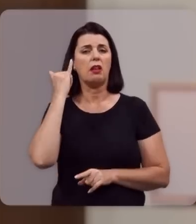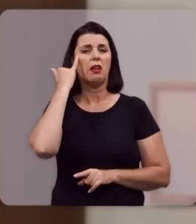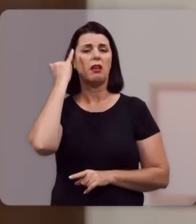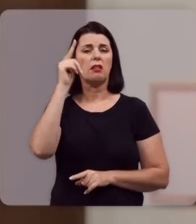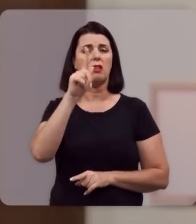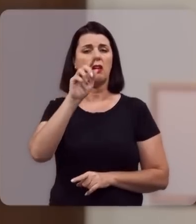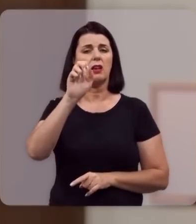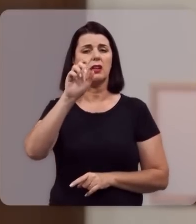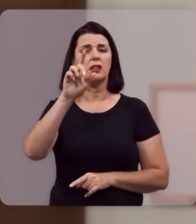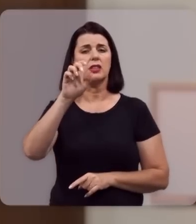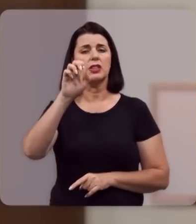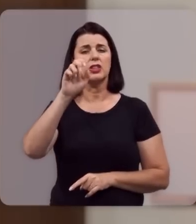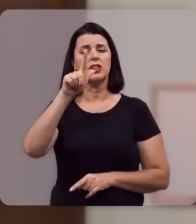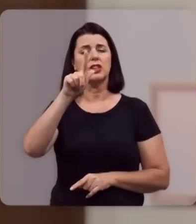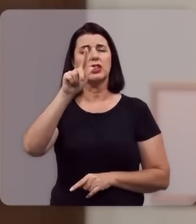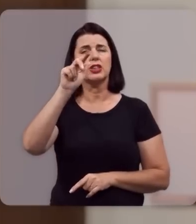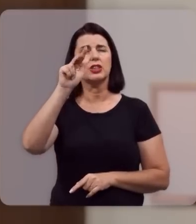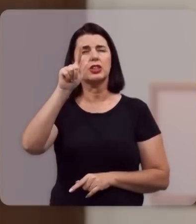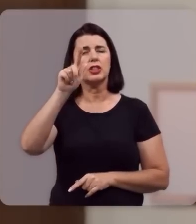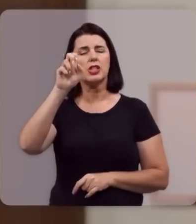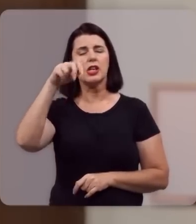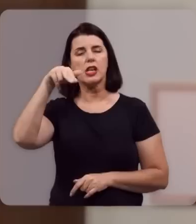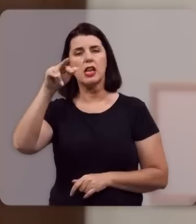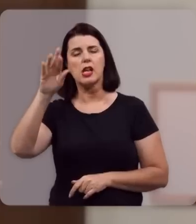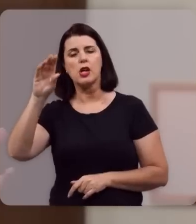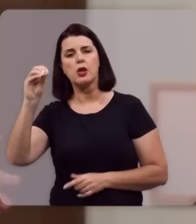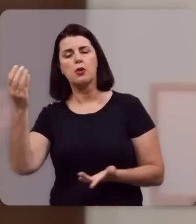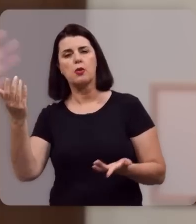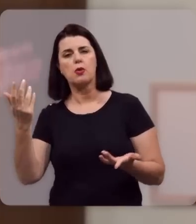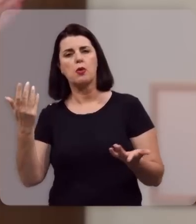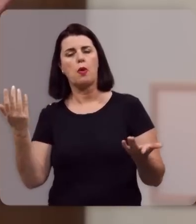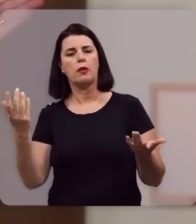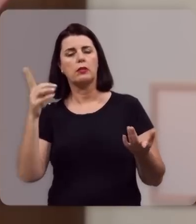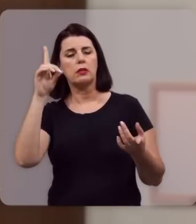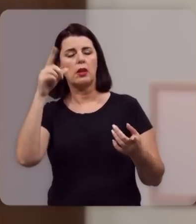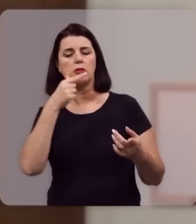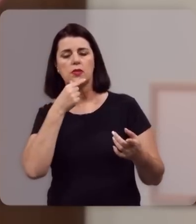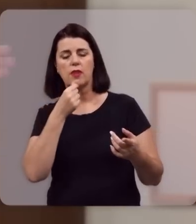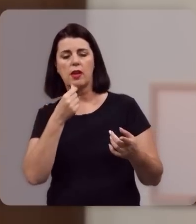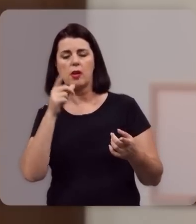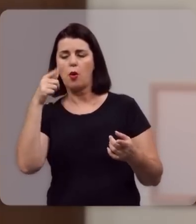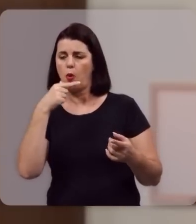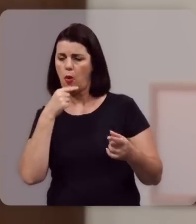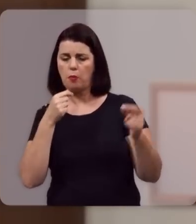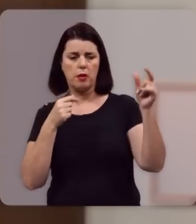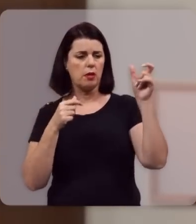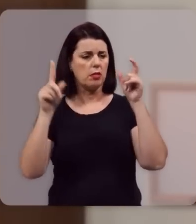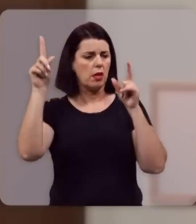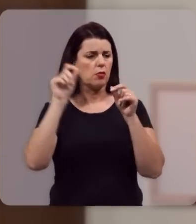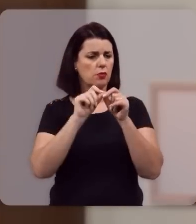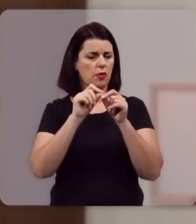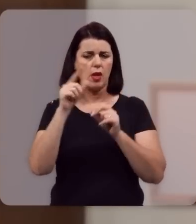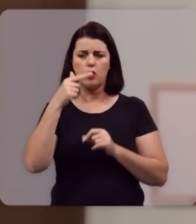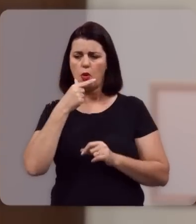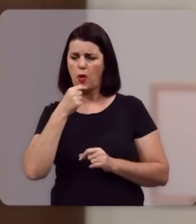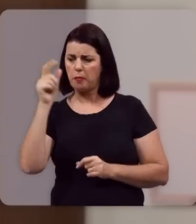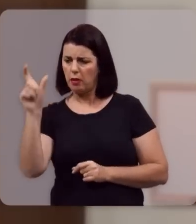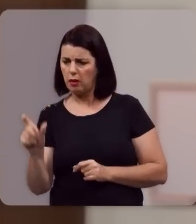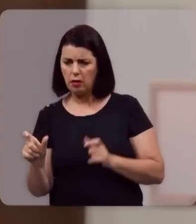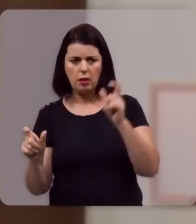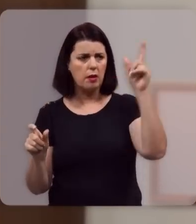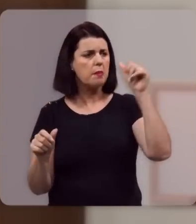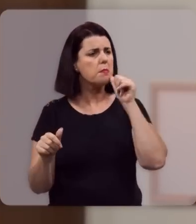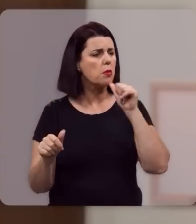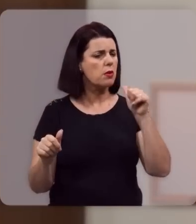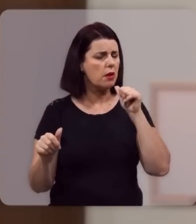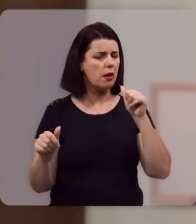gênero destrói a questão da essência da formação humana, porque Deus fez homem e mulher, segundo a sua imagem